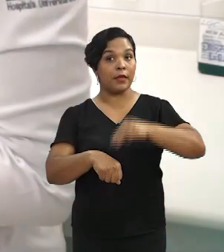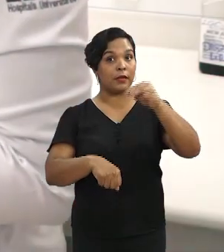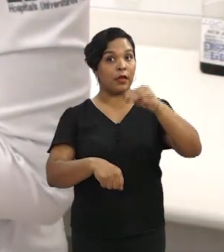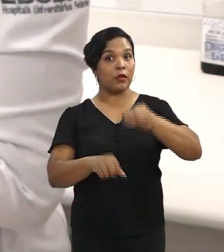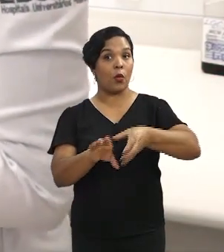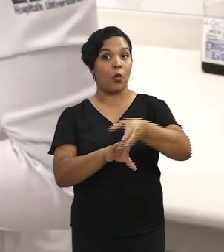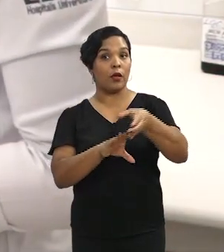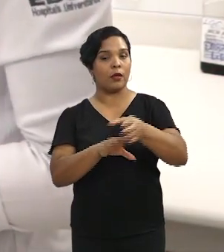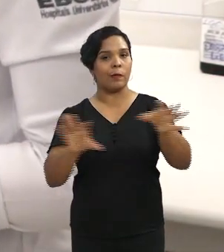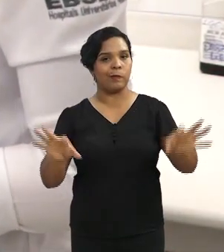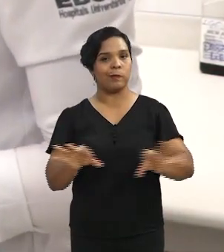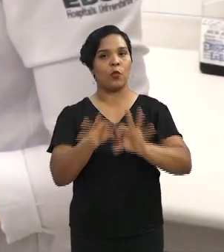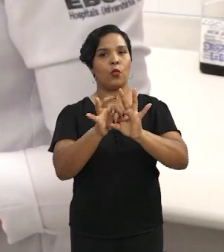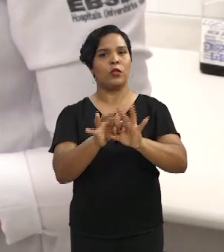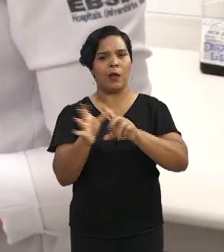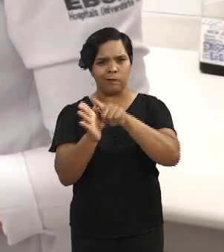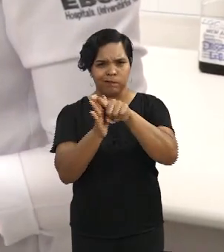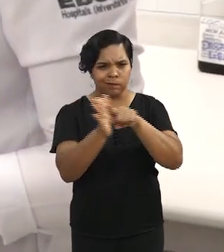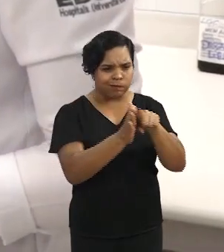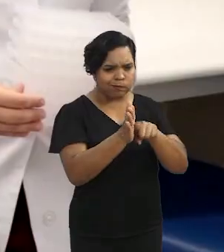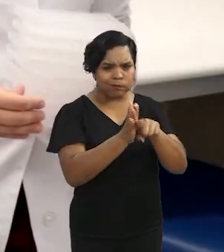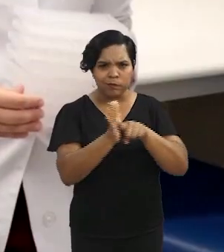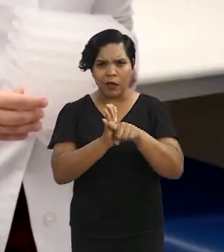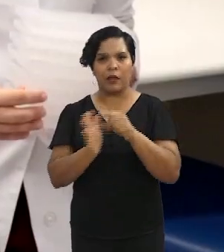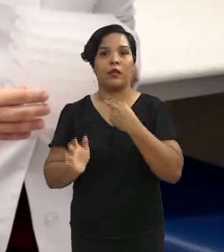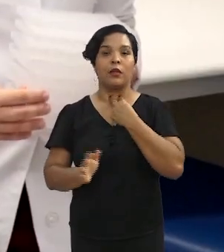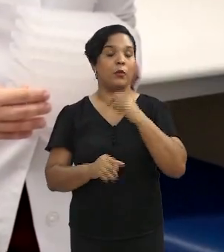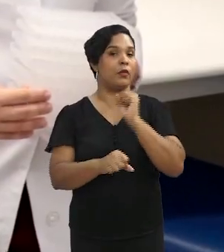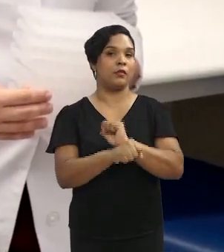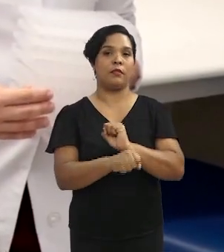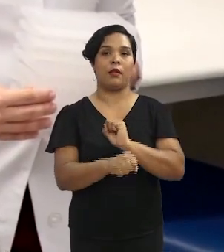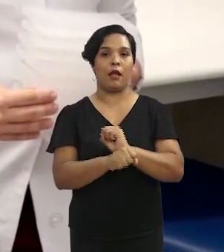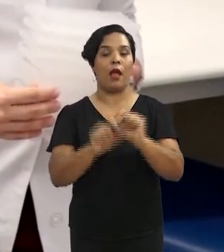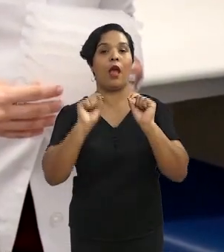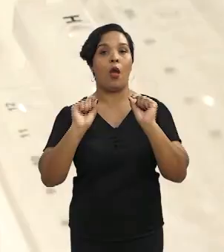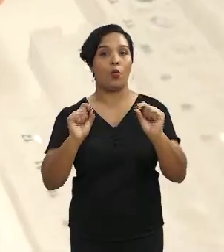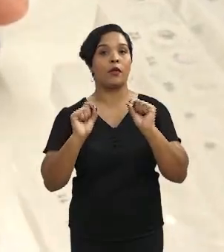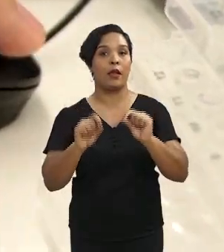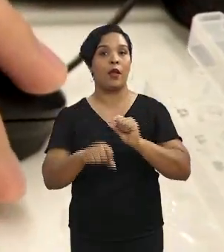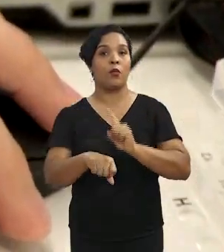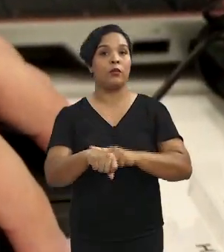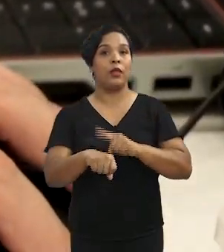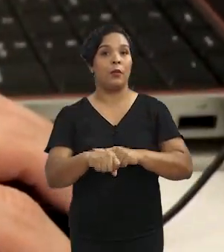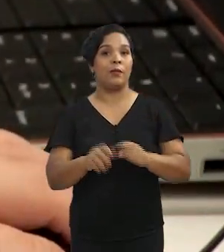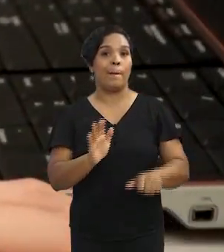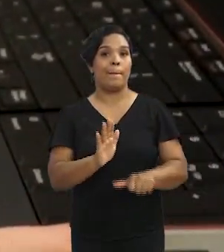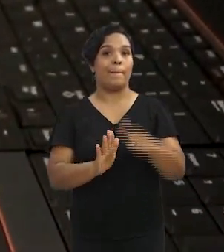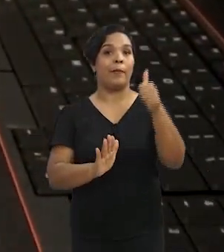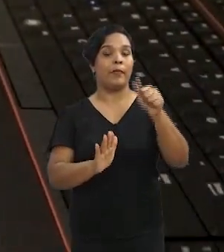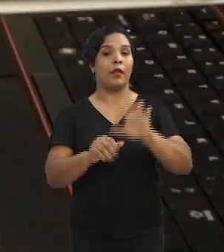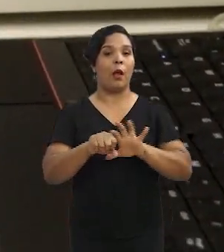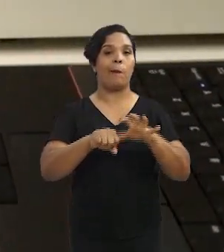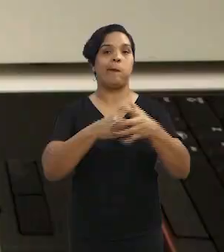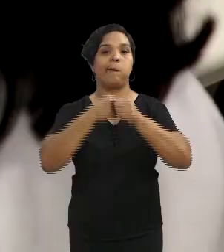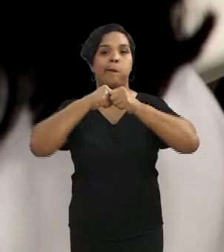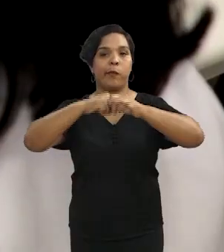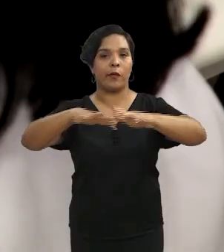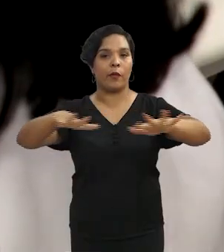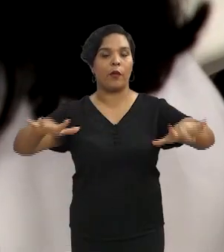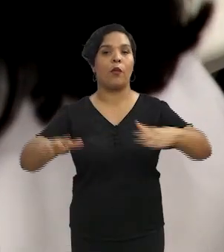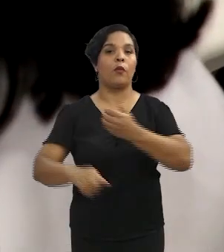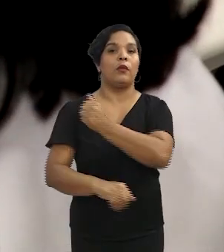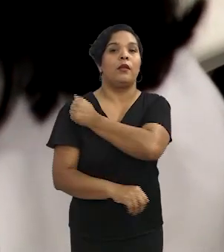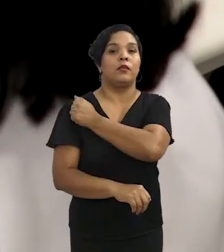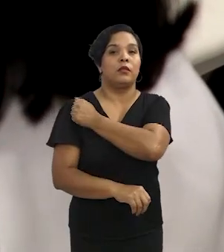Mestranda e orientador unidos numa investigação que não poderia esperar. Era tempo da primeira onda de Covid-19,